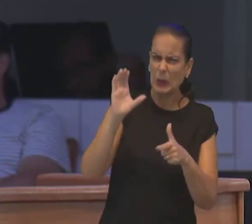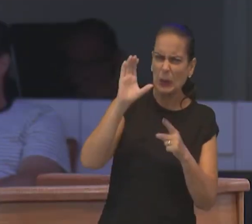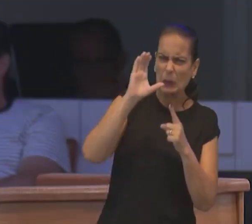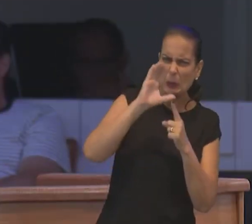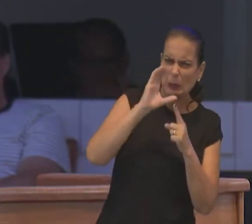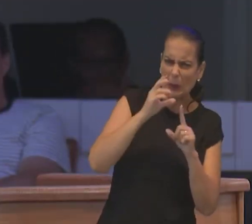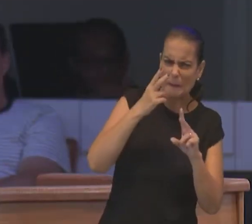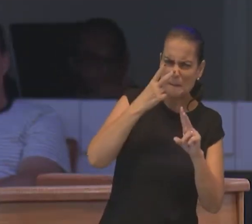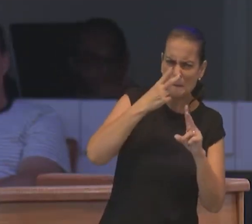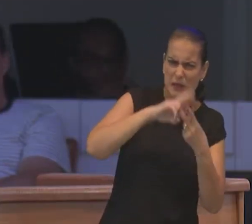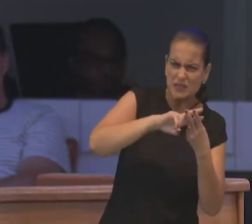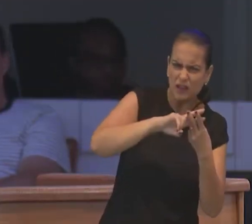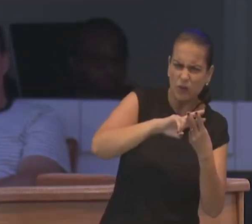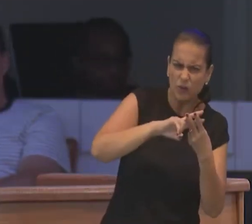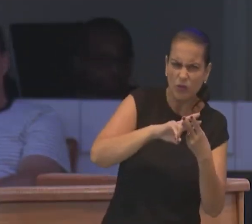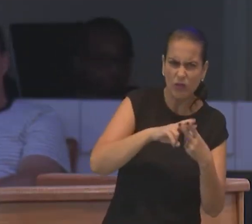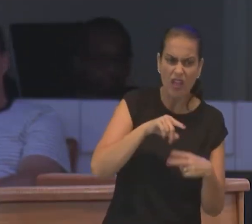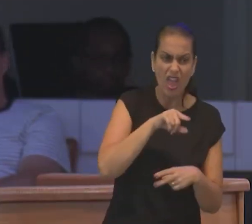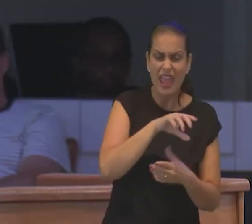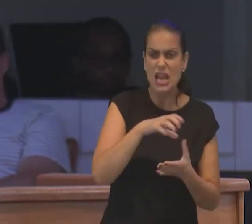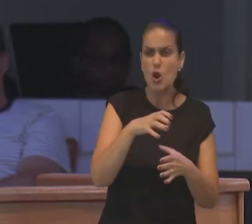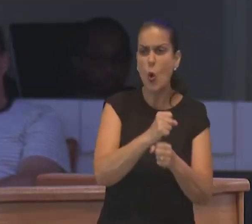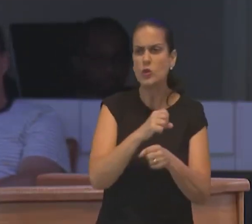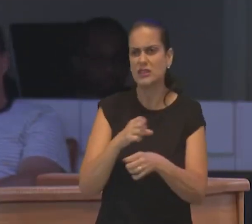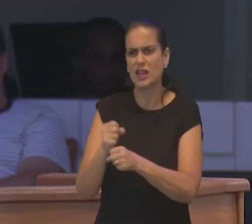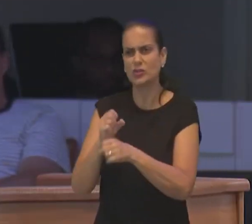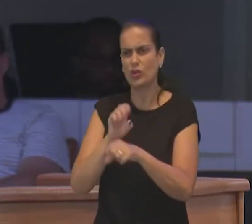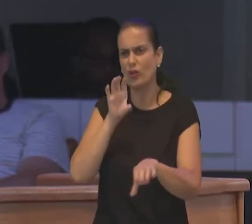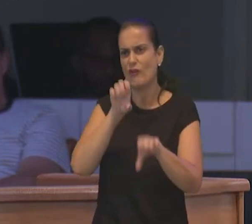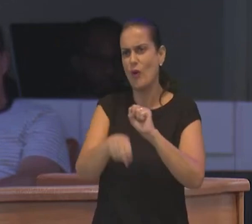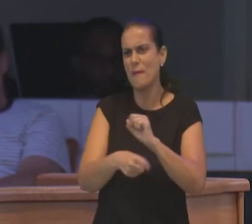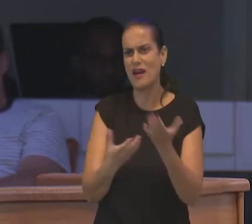hoje. Eu sou contador, formado.